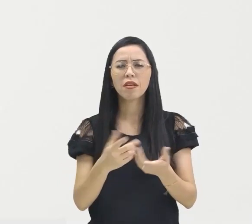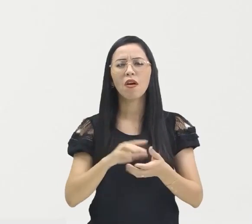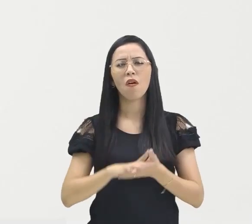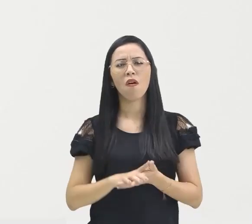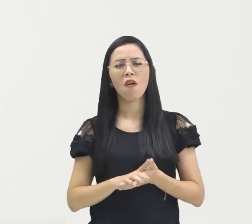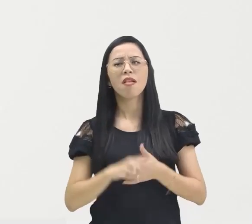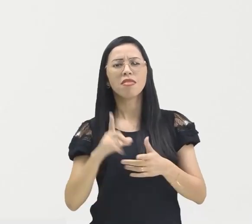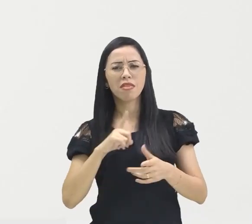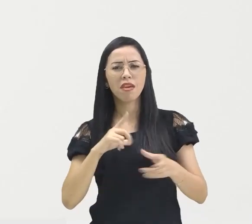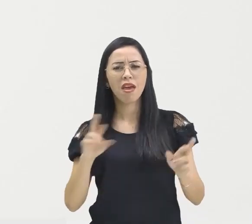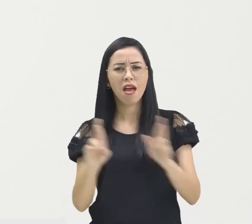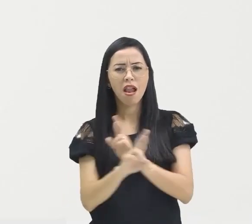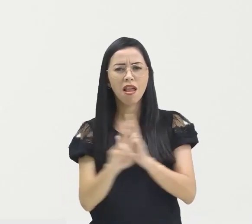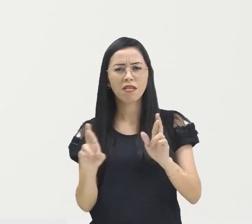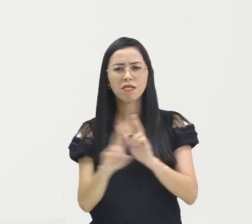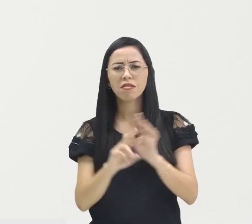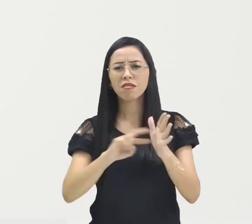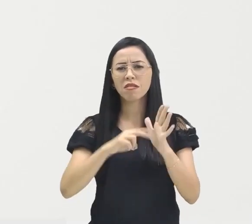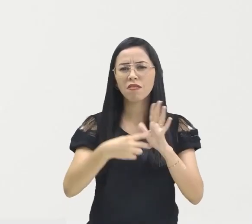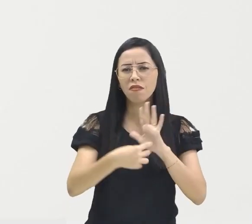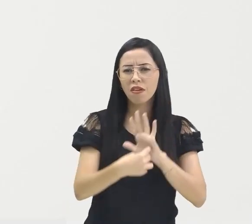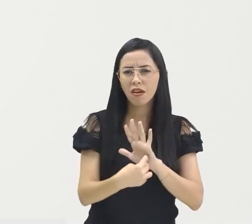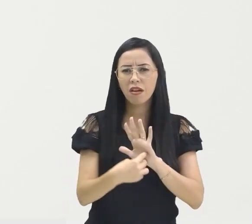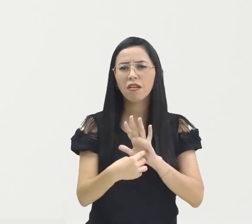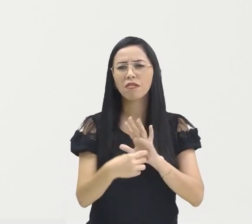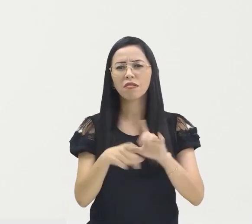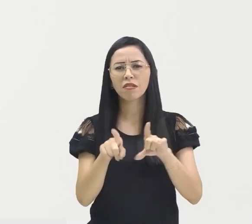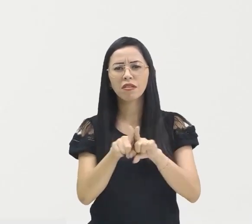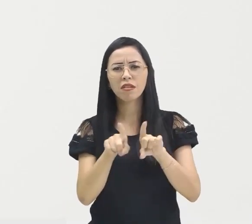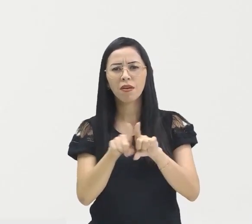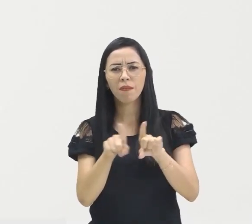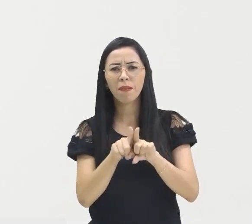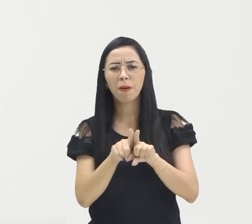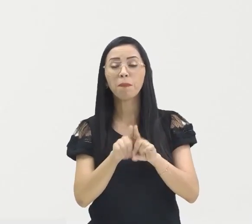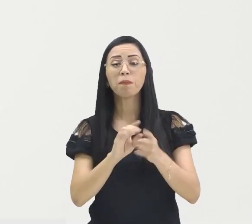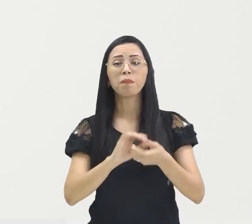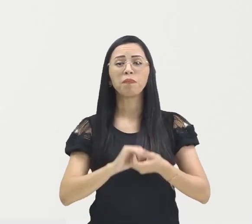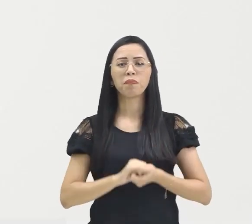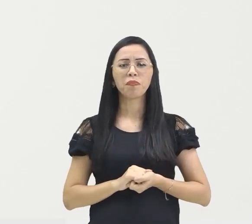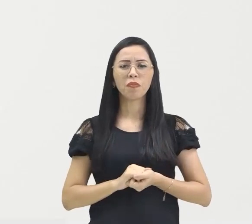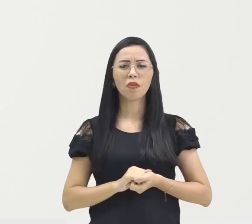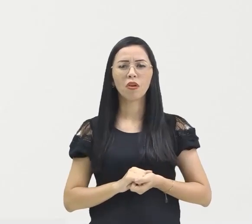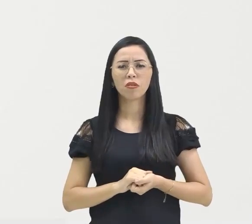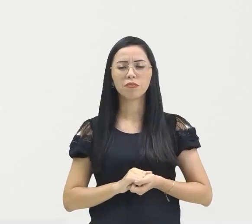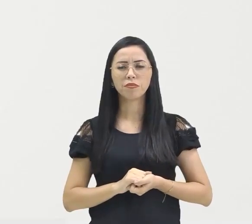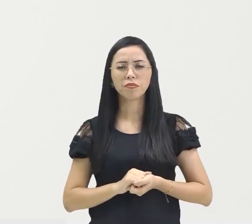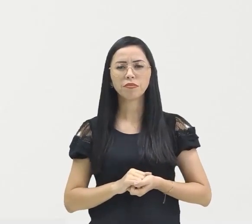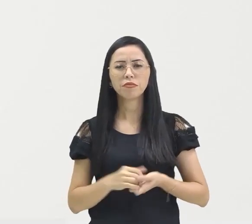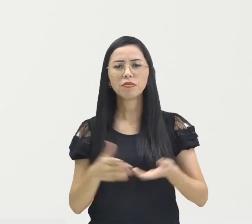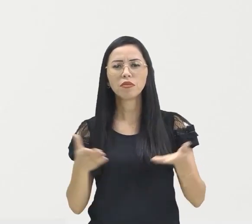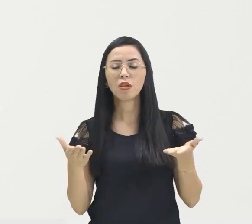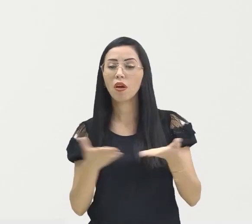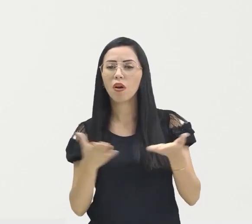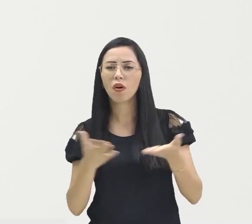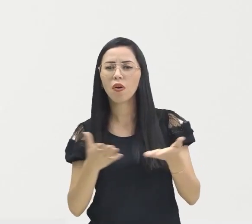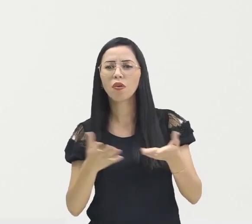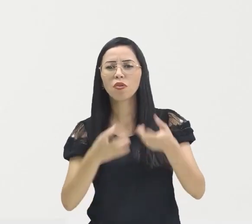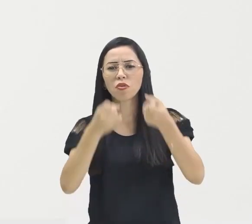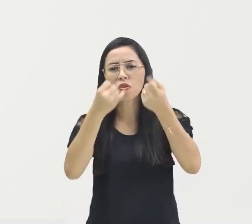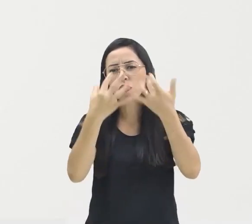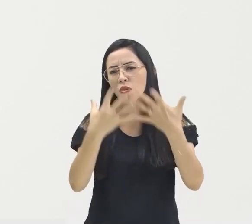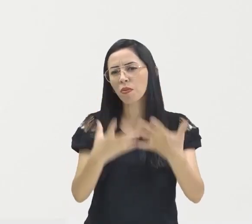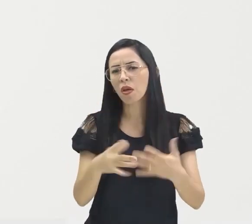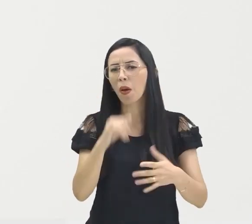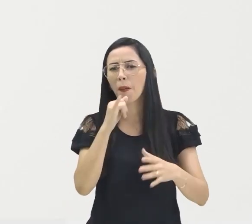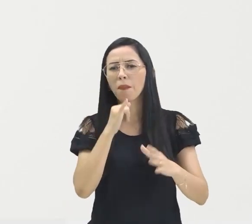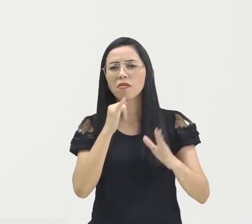e logicamente decorrente delas. Tem que desalinhar um parágrafo ou outro, ou seja, eu falo no primeiro parágrafo de um assunto, depois